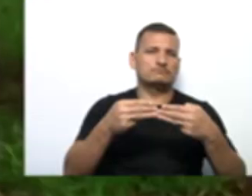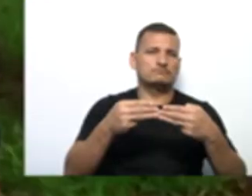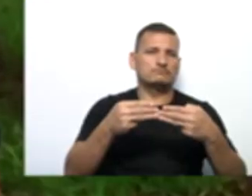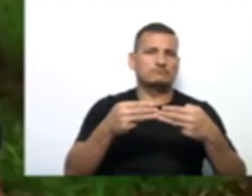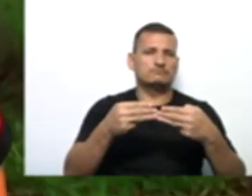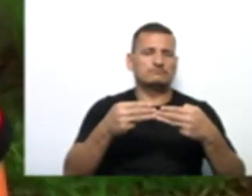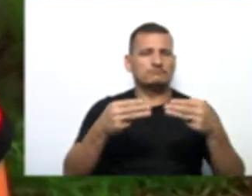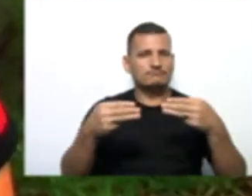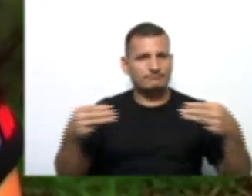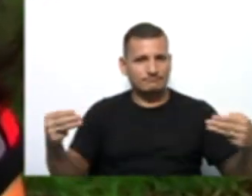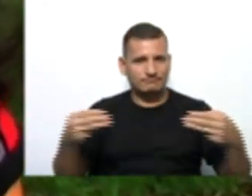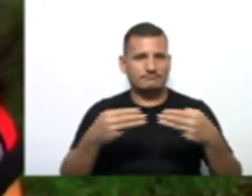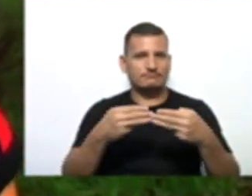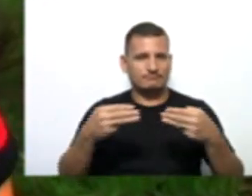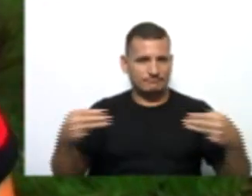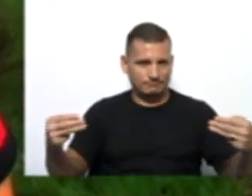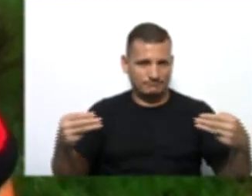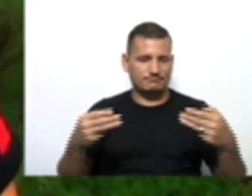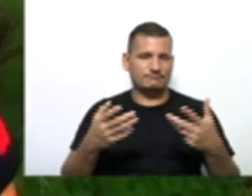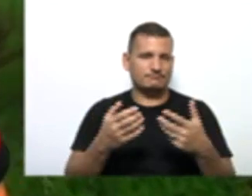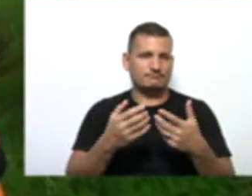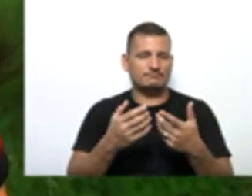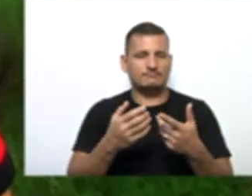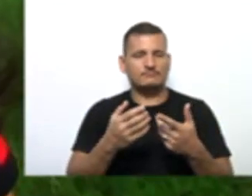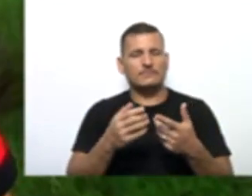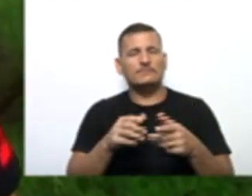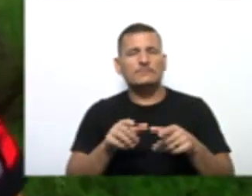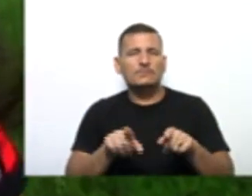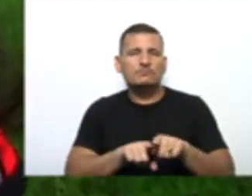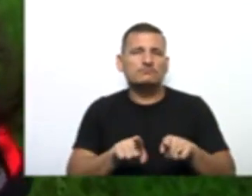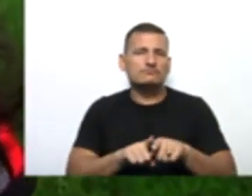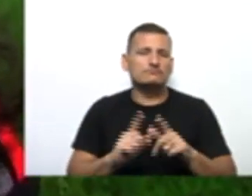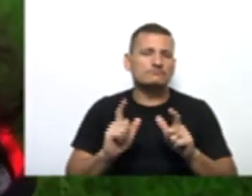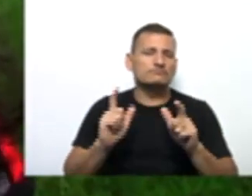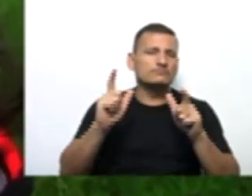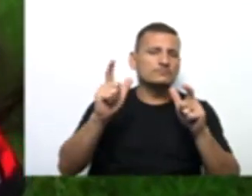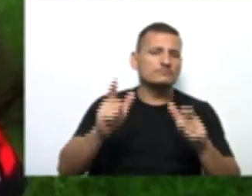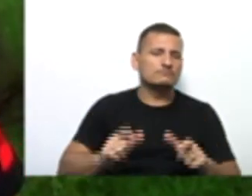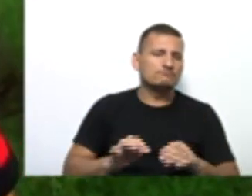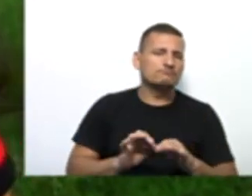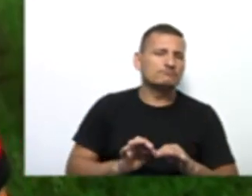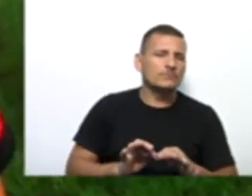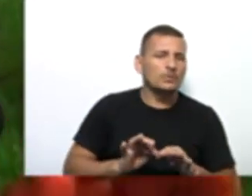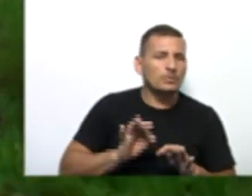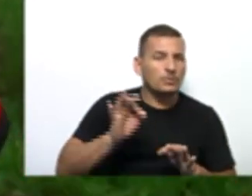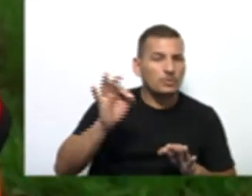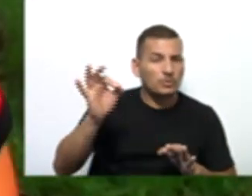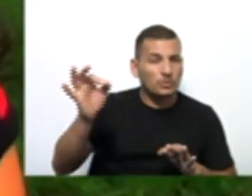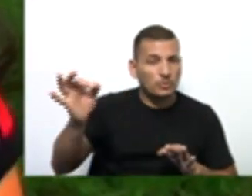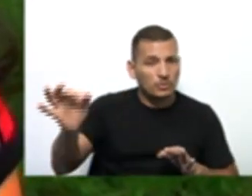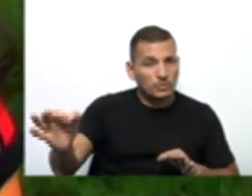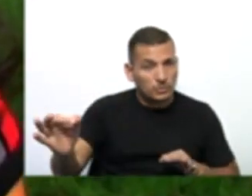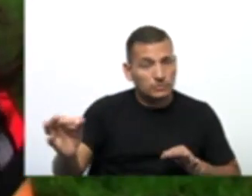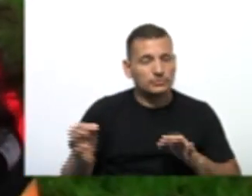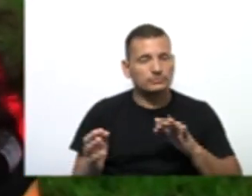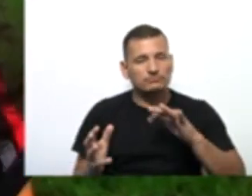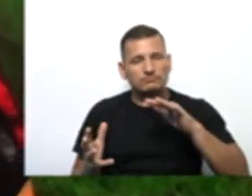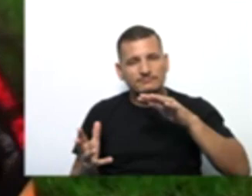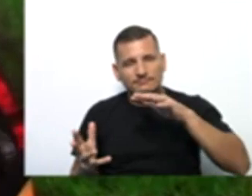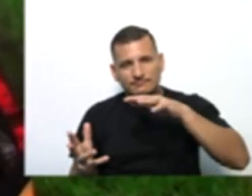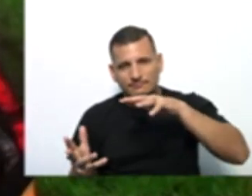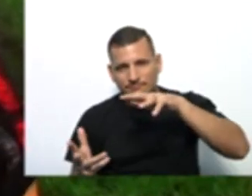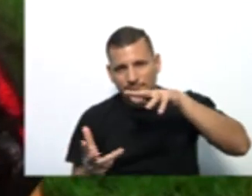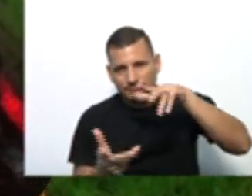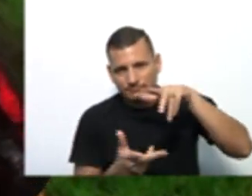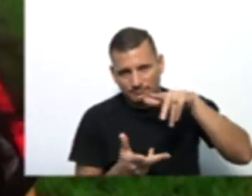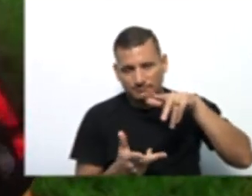internet, até os lugares mais longe da Terra. Tem certa parte, né, que